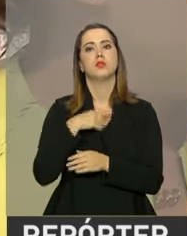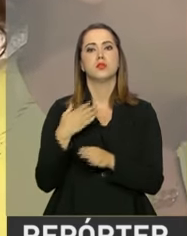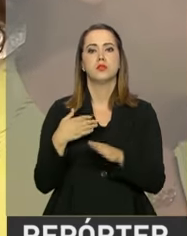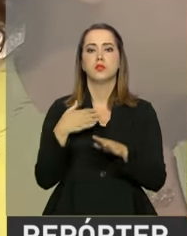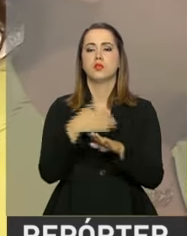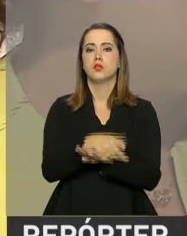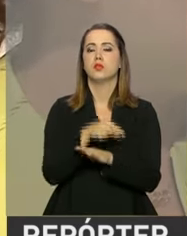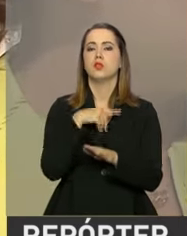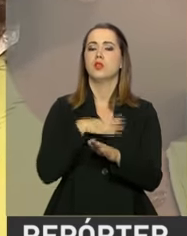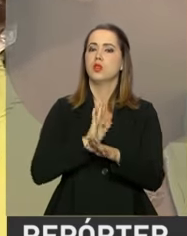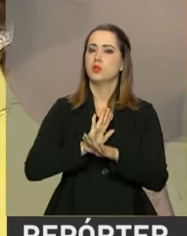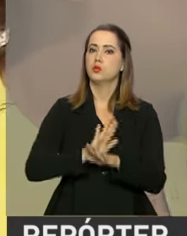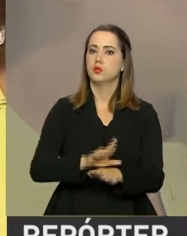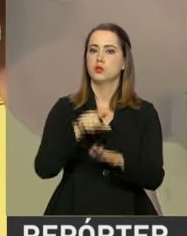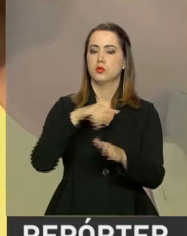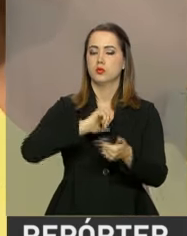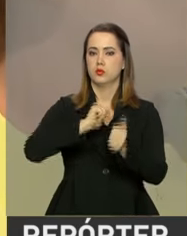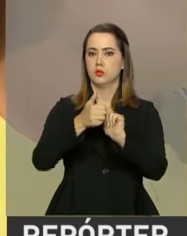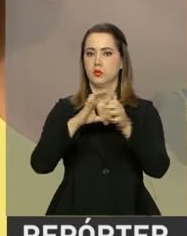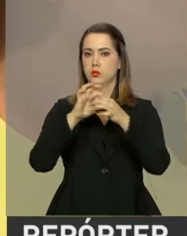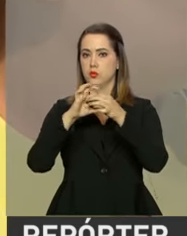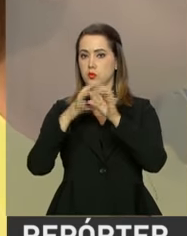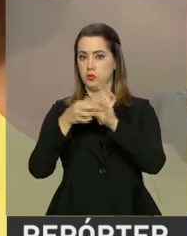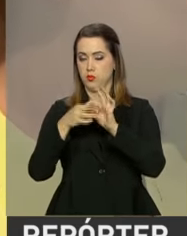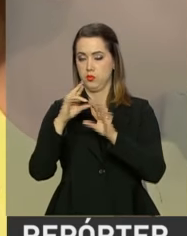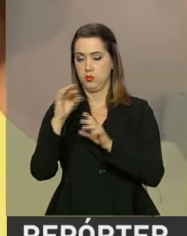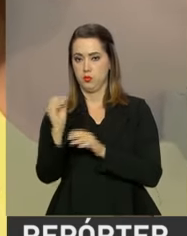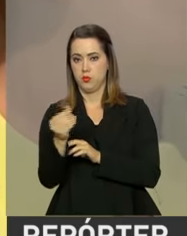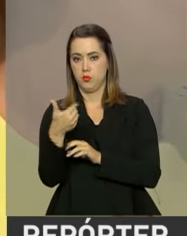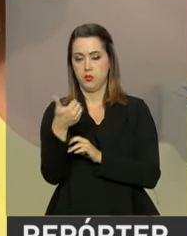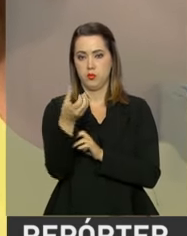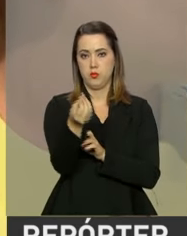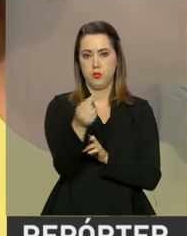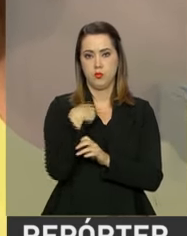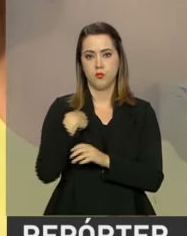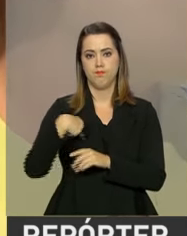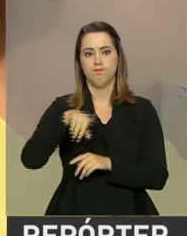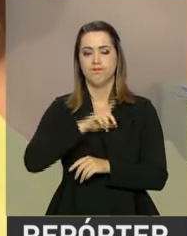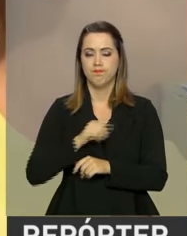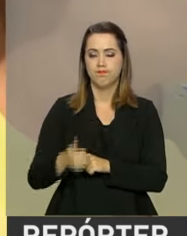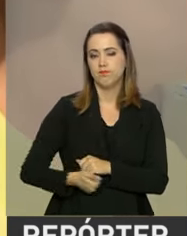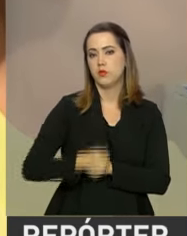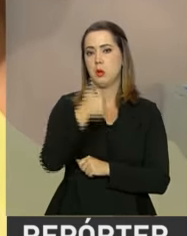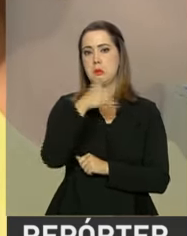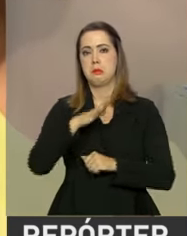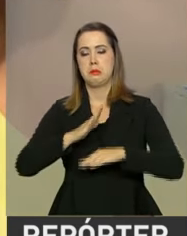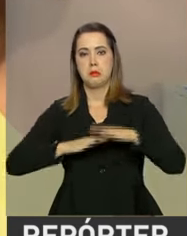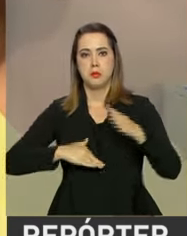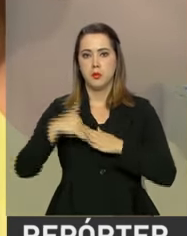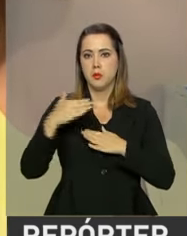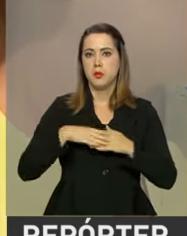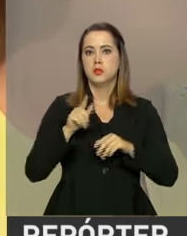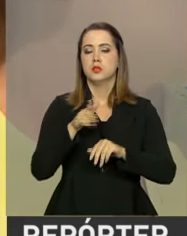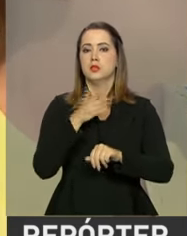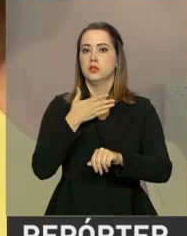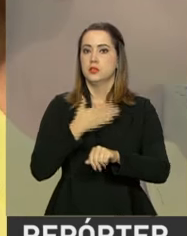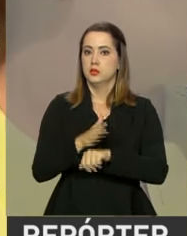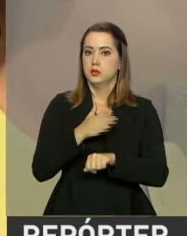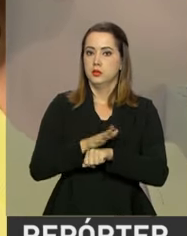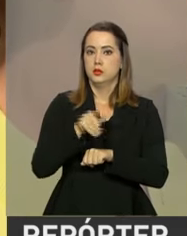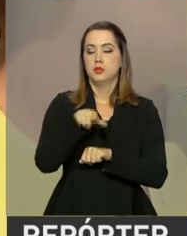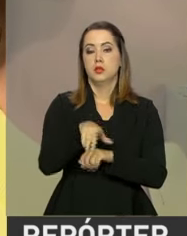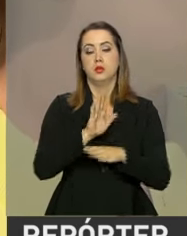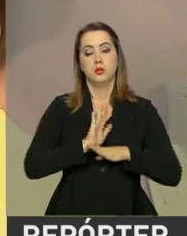parte da gente agora nos Jogos Olímpicos Rio 2016. A gente conseguiu ter um pouco mais de estrutura, um pouco mais de apoio e dentro dos